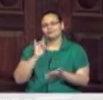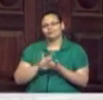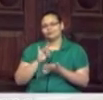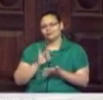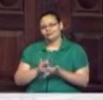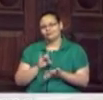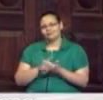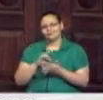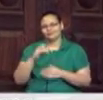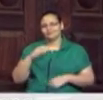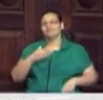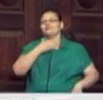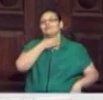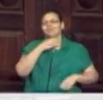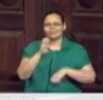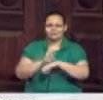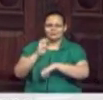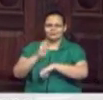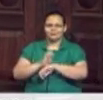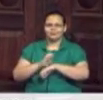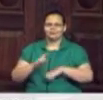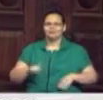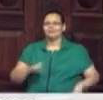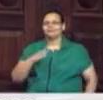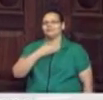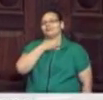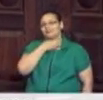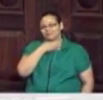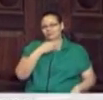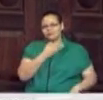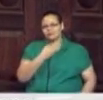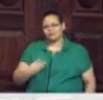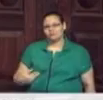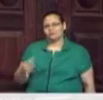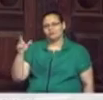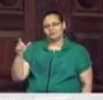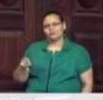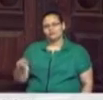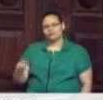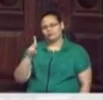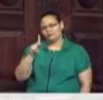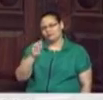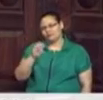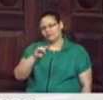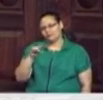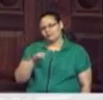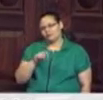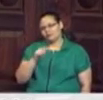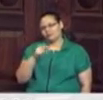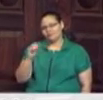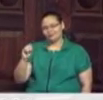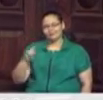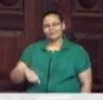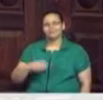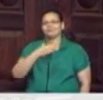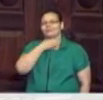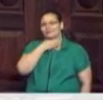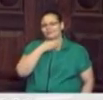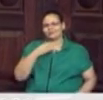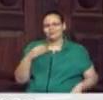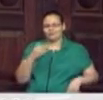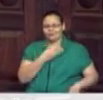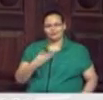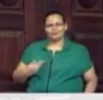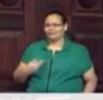verdade, a crise do Estado é uma crise do governo Pezão, mas é uma crise de governabilidade que não